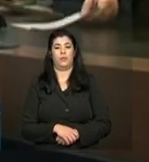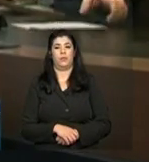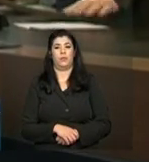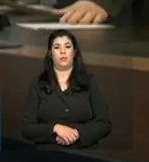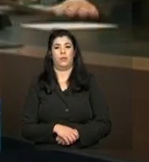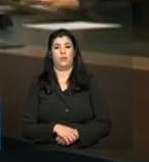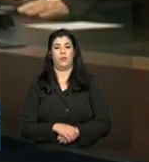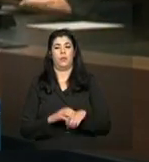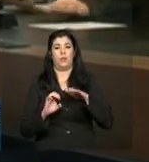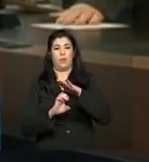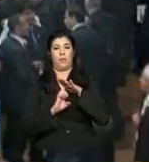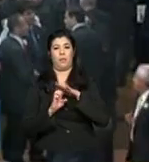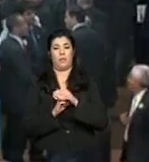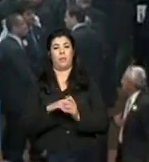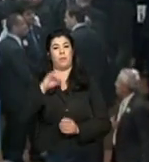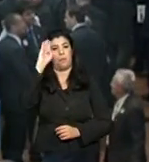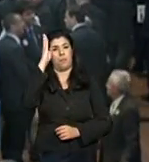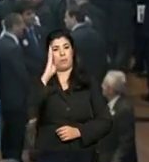Corretora Brasil Plural.